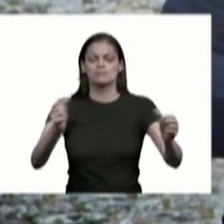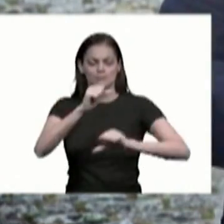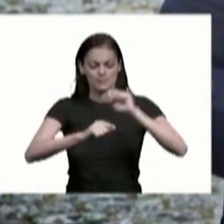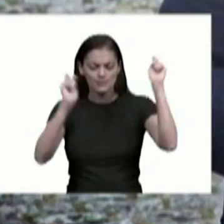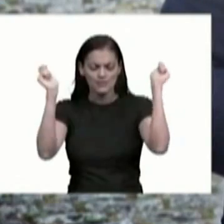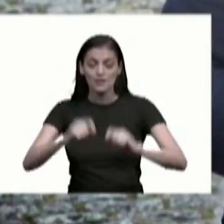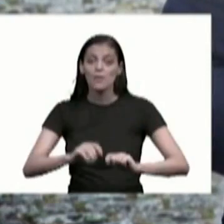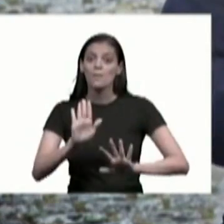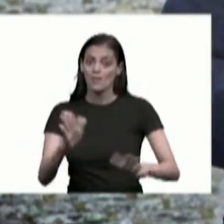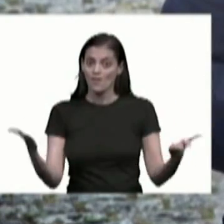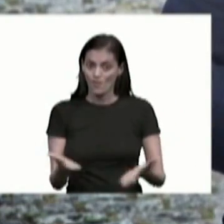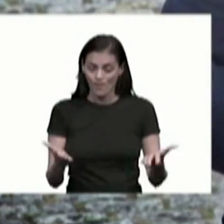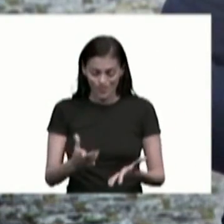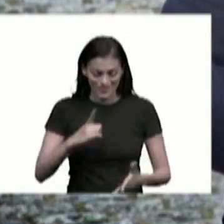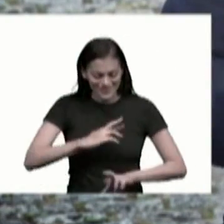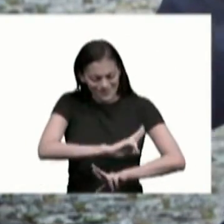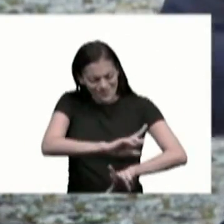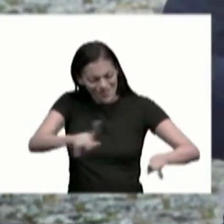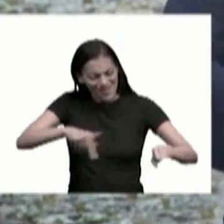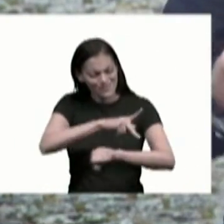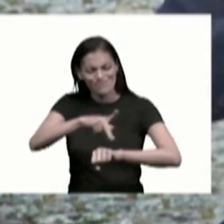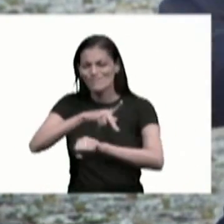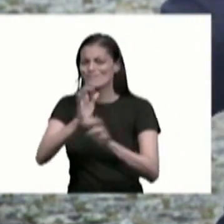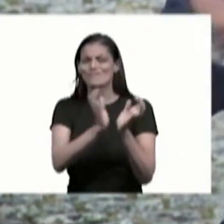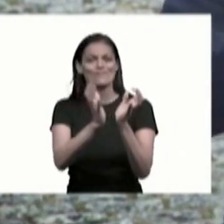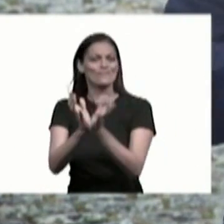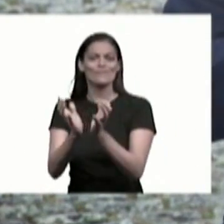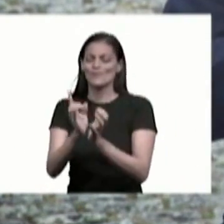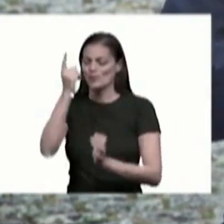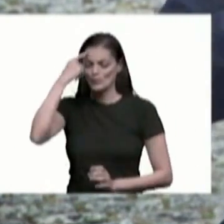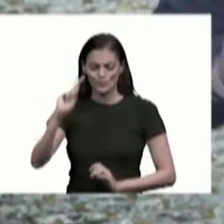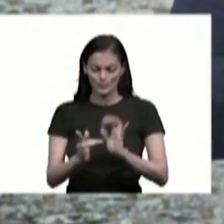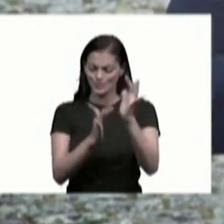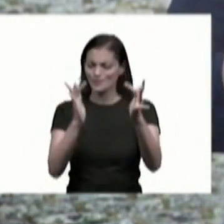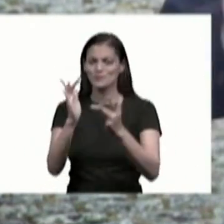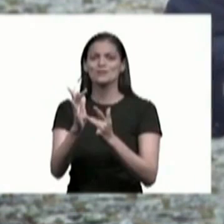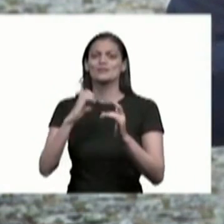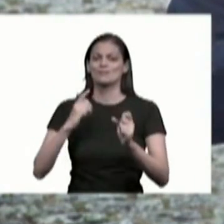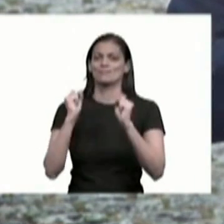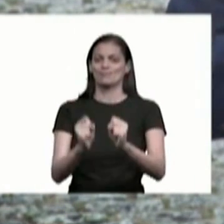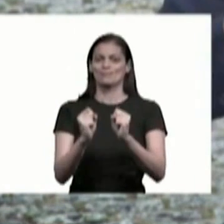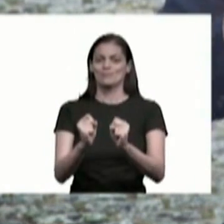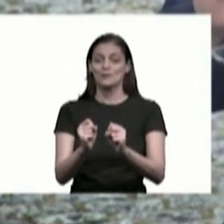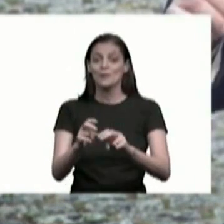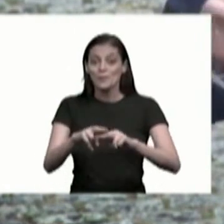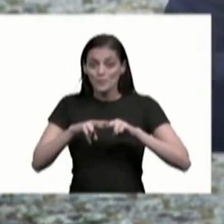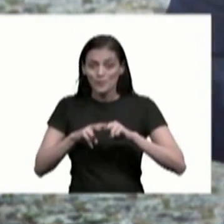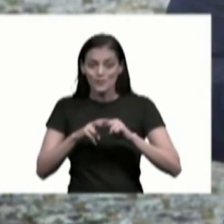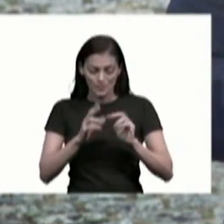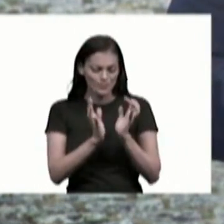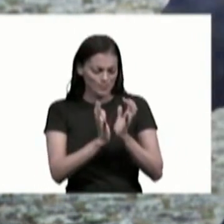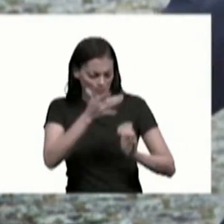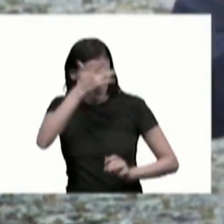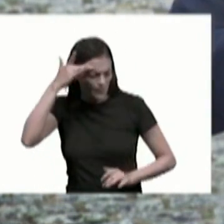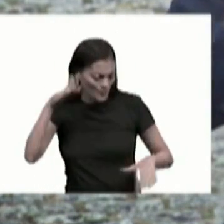há milhares de povos não alcançados, que não sabem que Jesus tem todo o poder, tem toda a autoridade, e por isso estão submissos